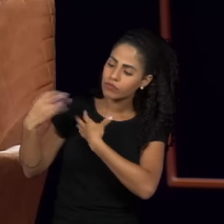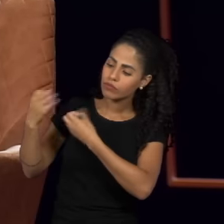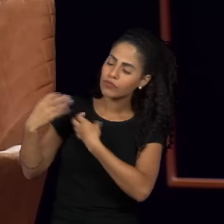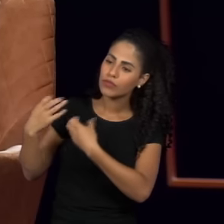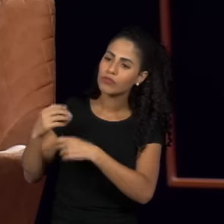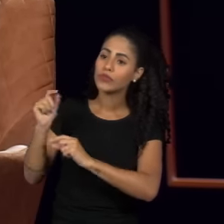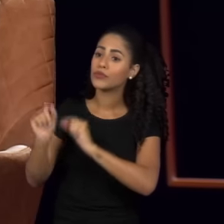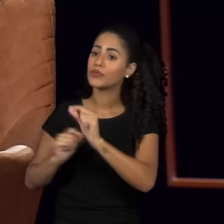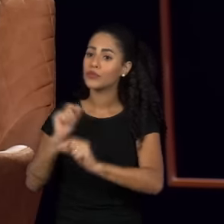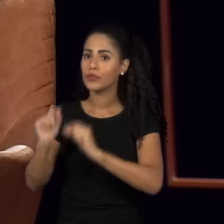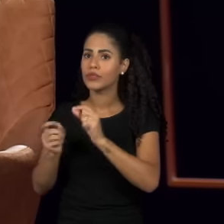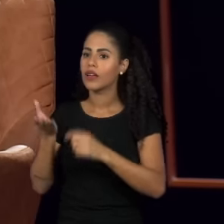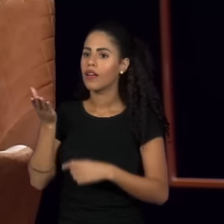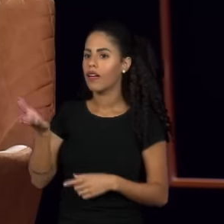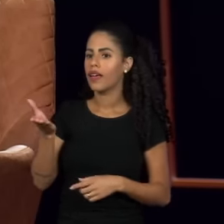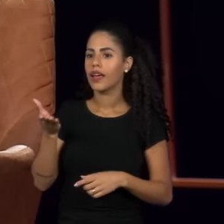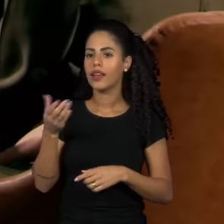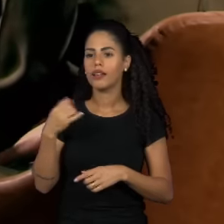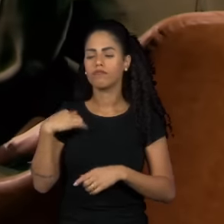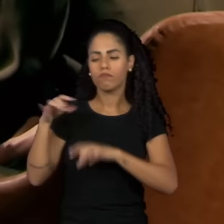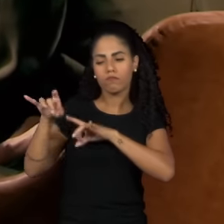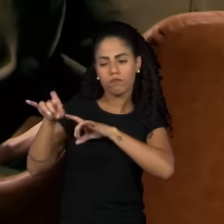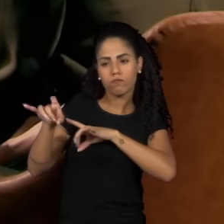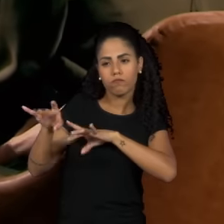disso, né? Porque o Antunes era muito técnico,